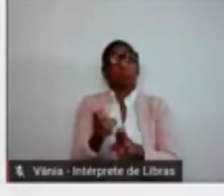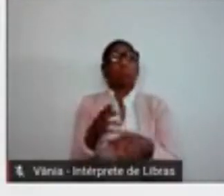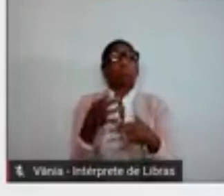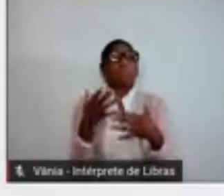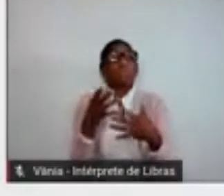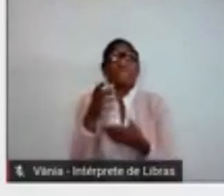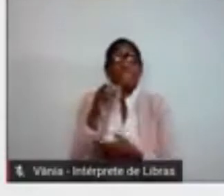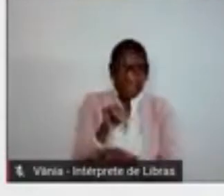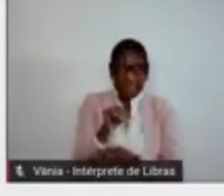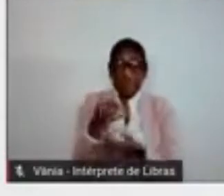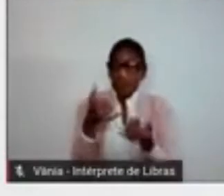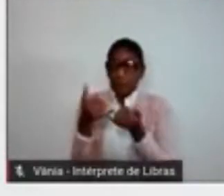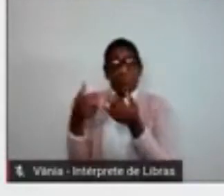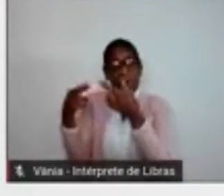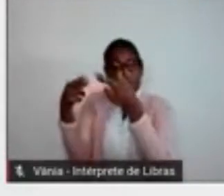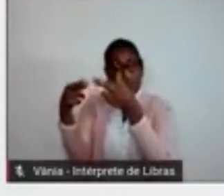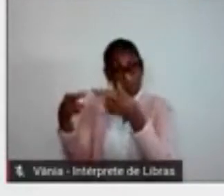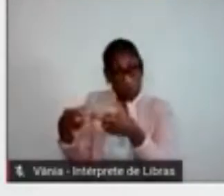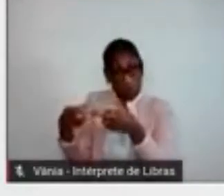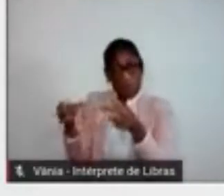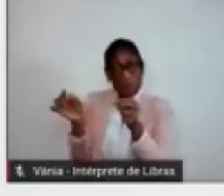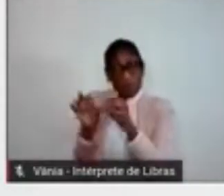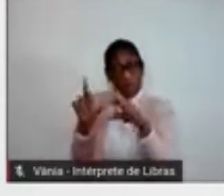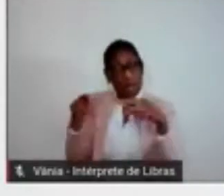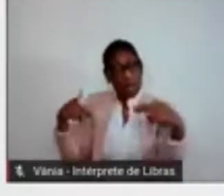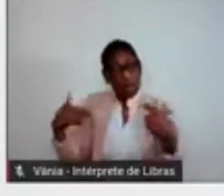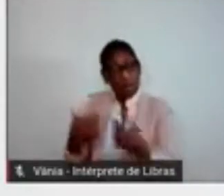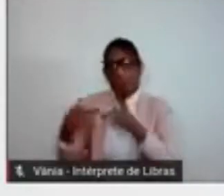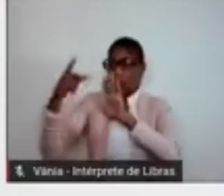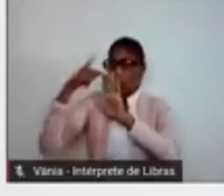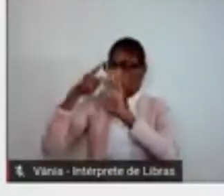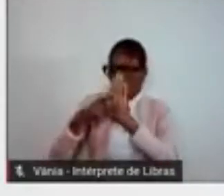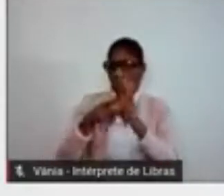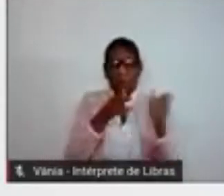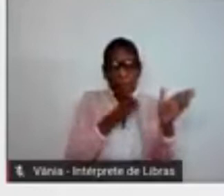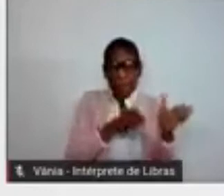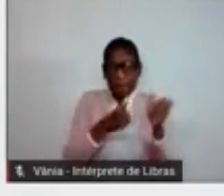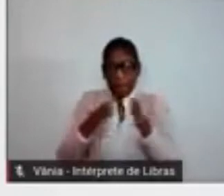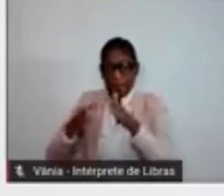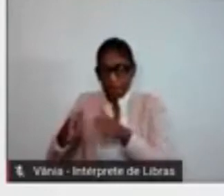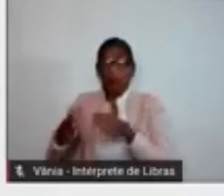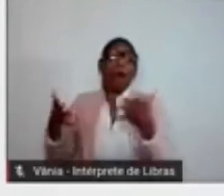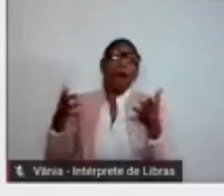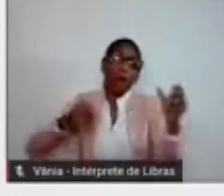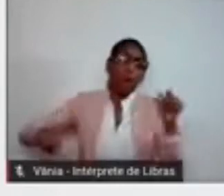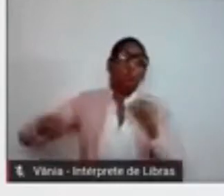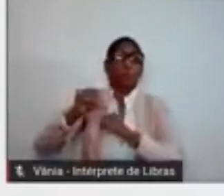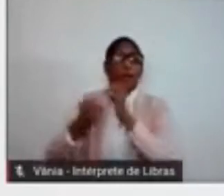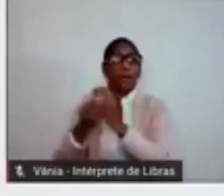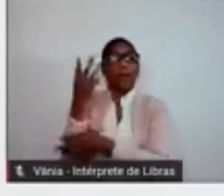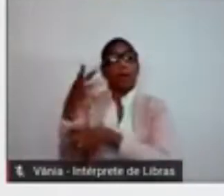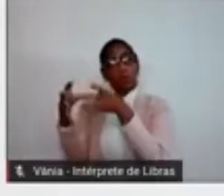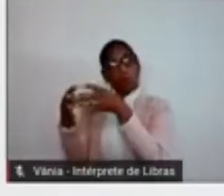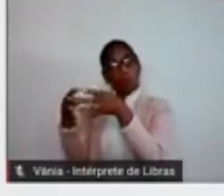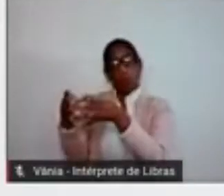que a região tenha feito a sua reunião e cumprido os passos que a gente acabou de falar aqui. Constituído comitê